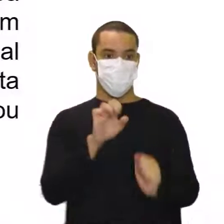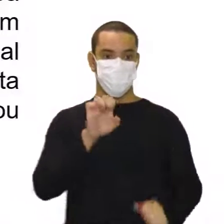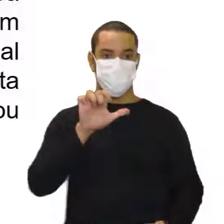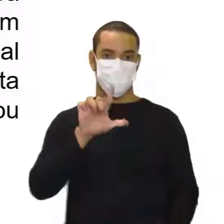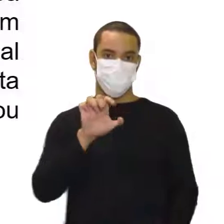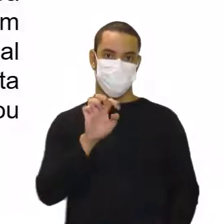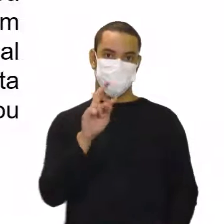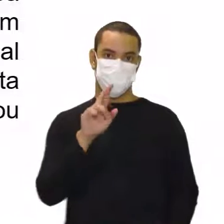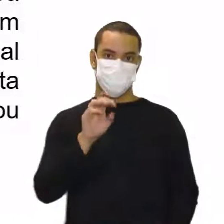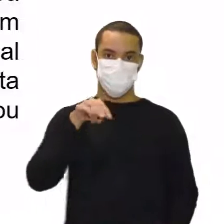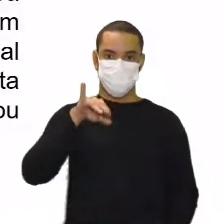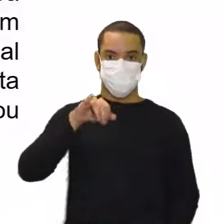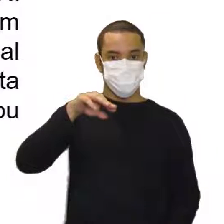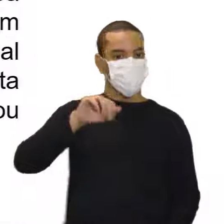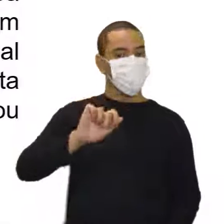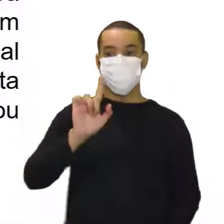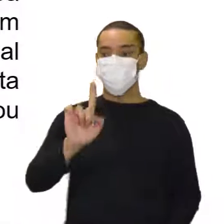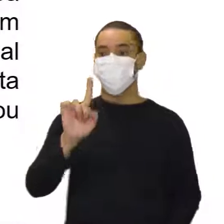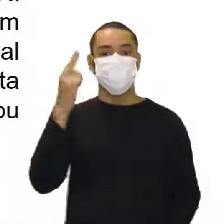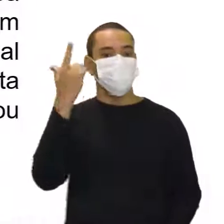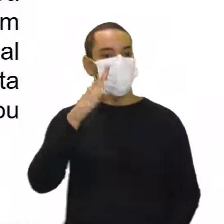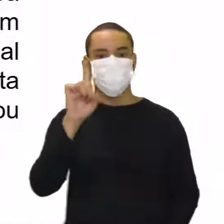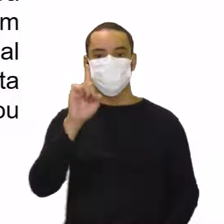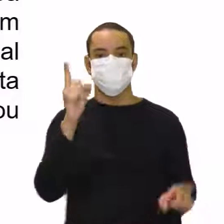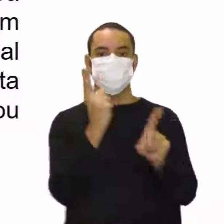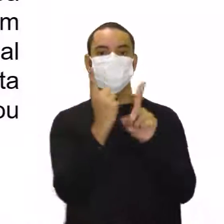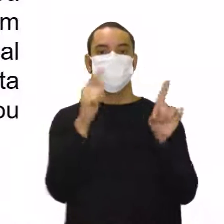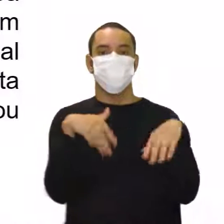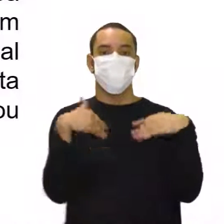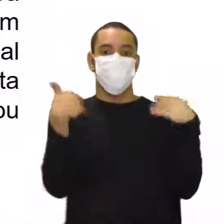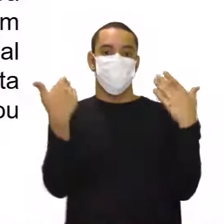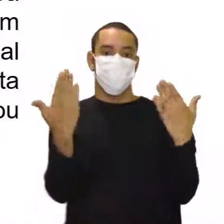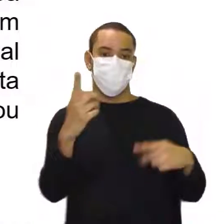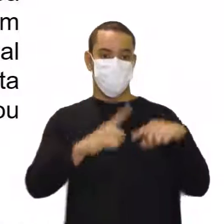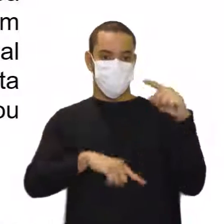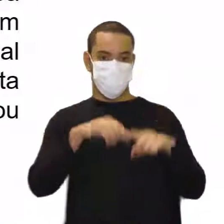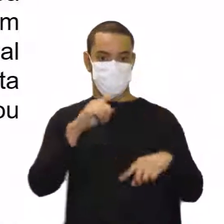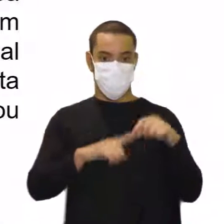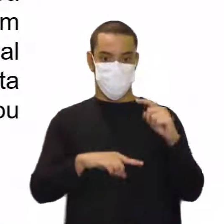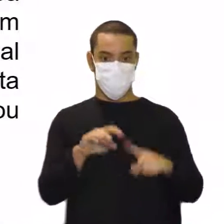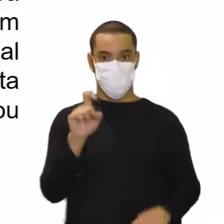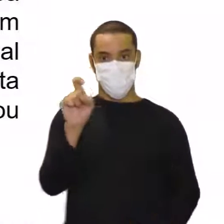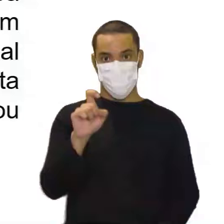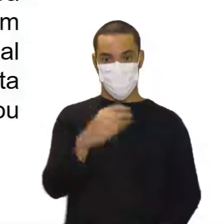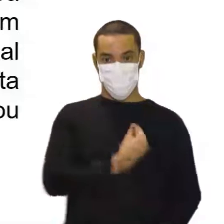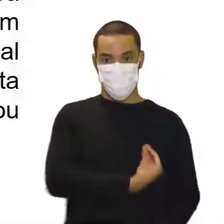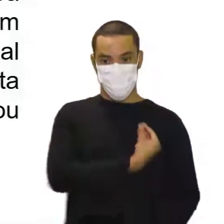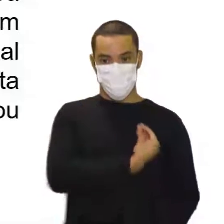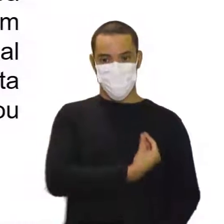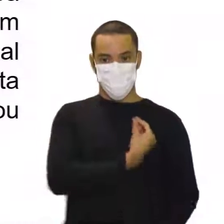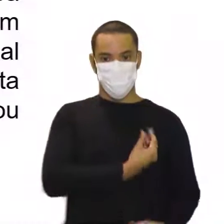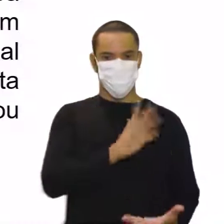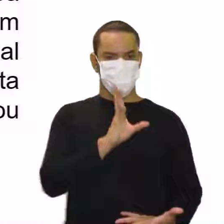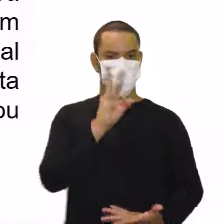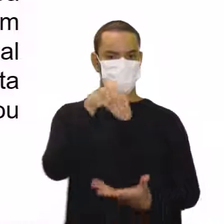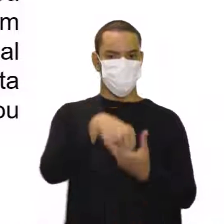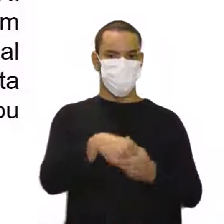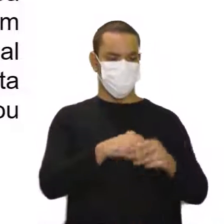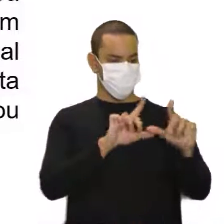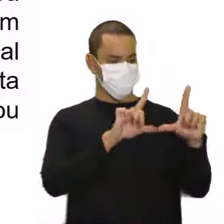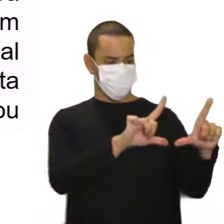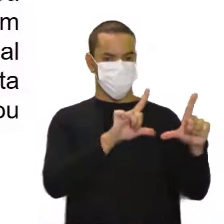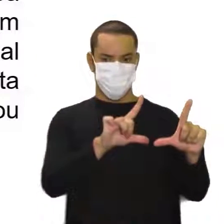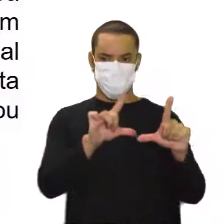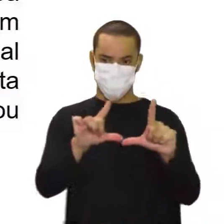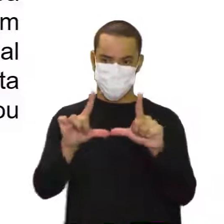não consegue descobrir qual seria o elemento X presente em uma plaqueta